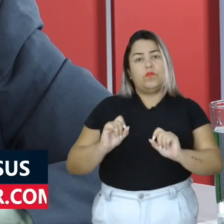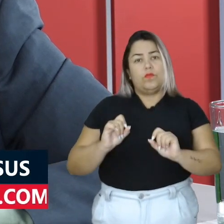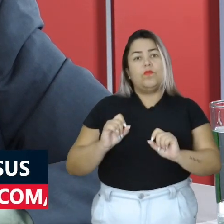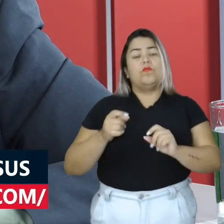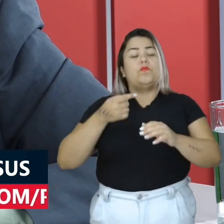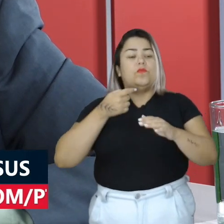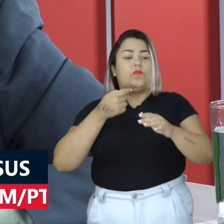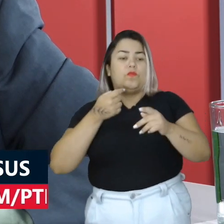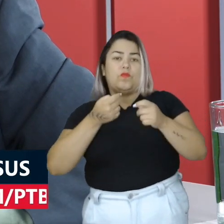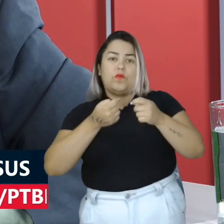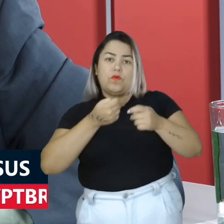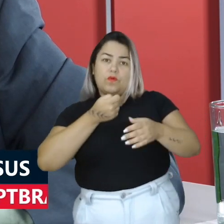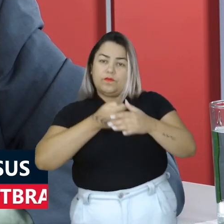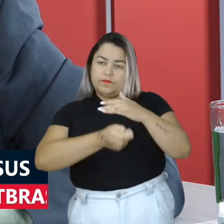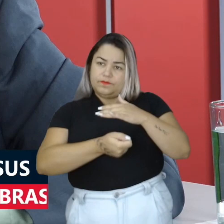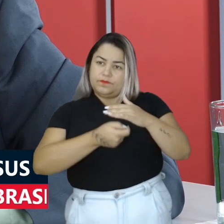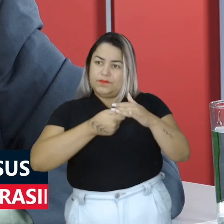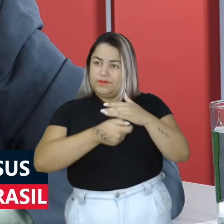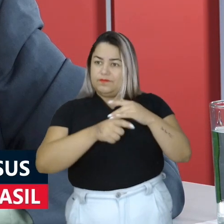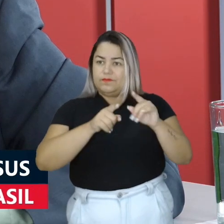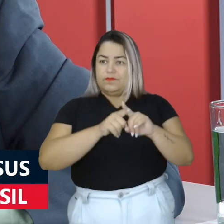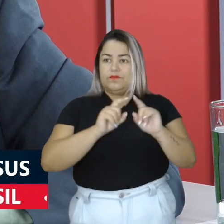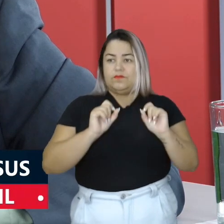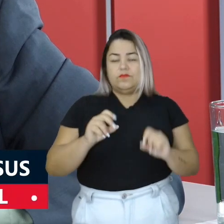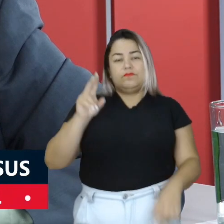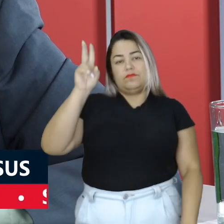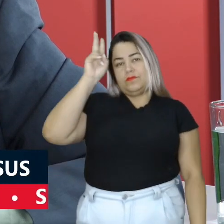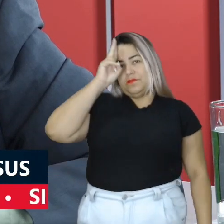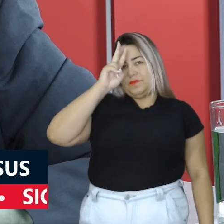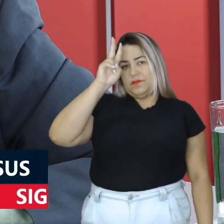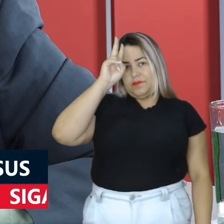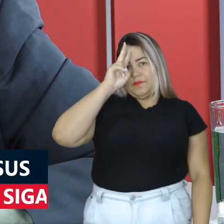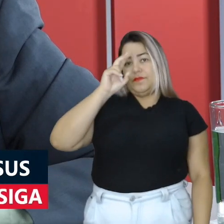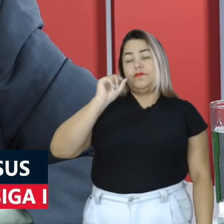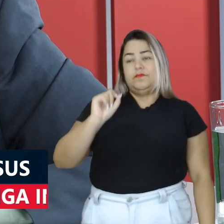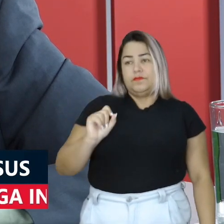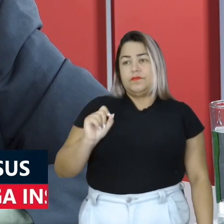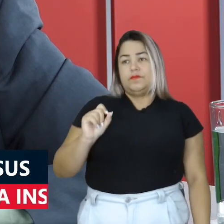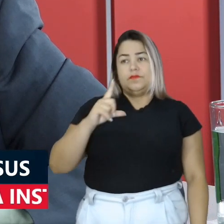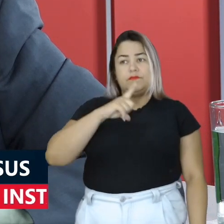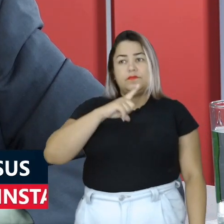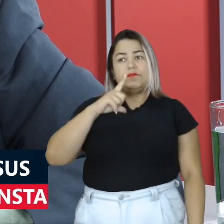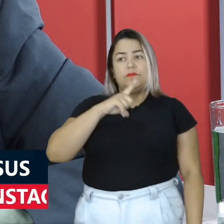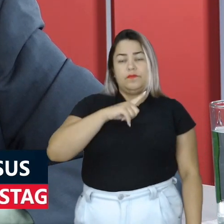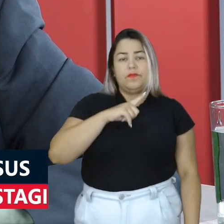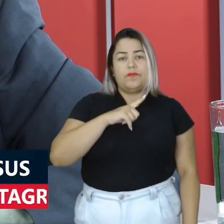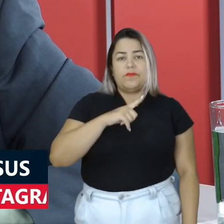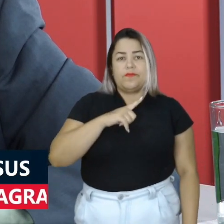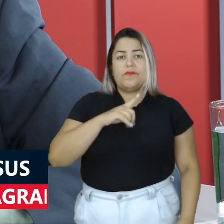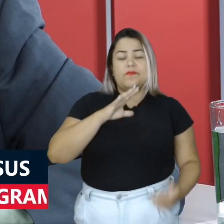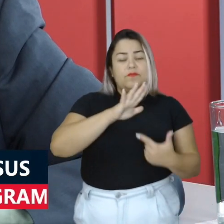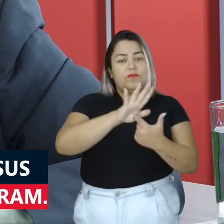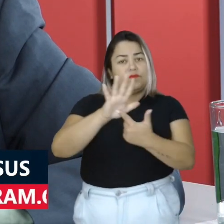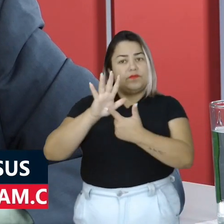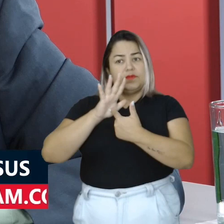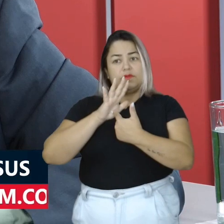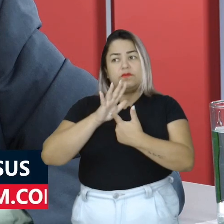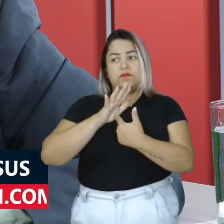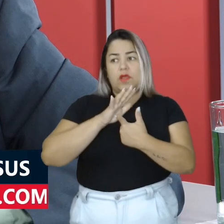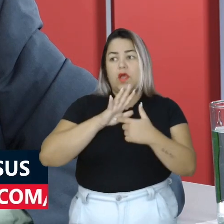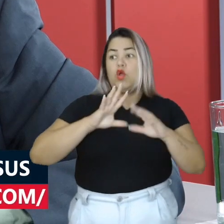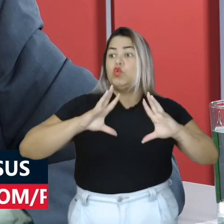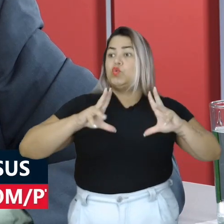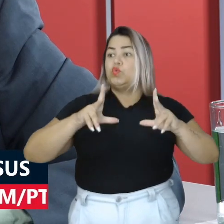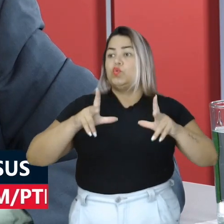apoio técnico do Ministério da Saúde. E aí você lembrou uma coisa que eu acho que a gente tem que destacar, que de todo